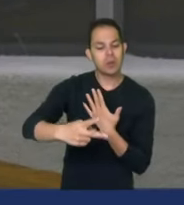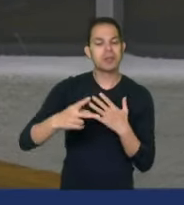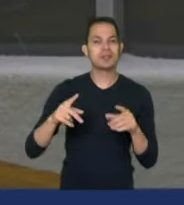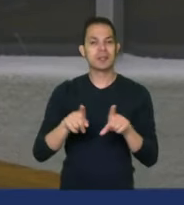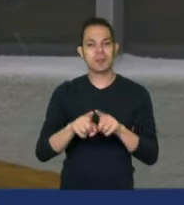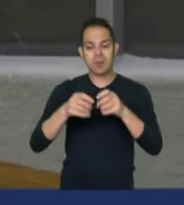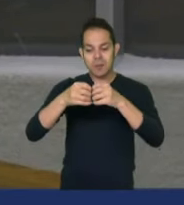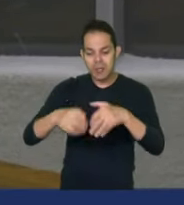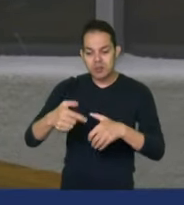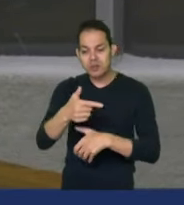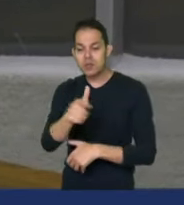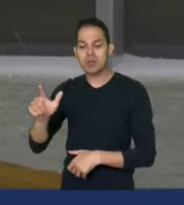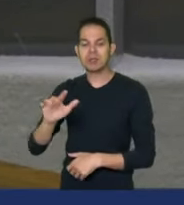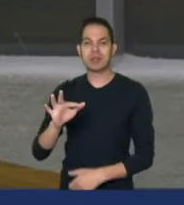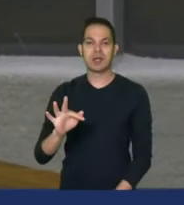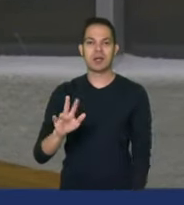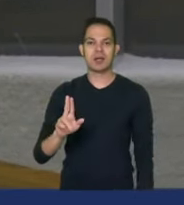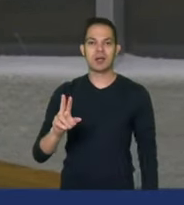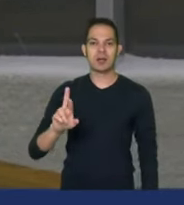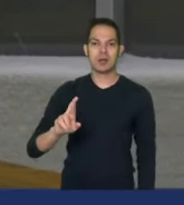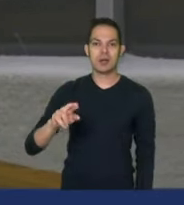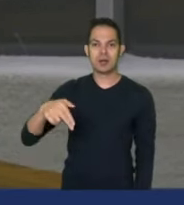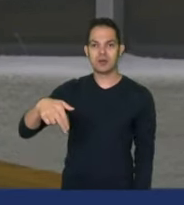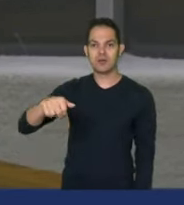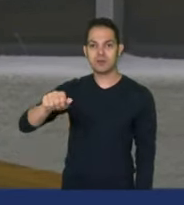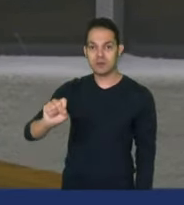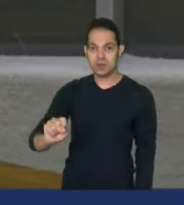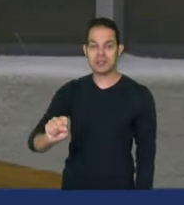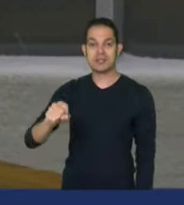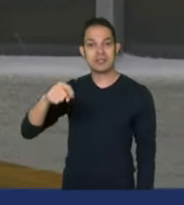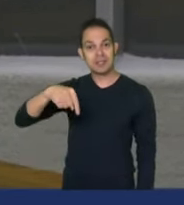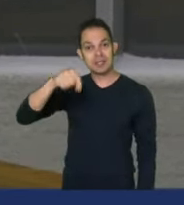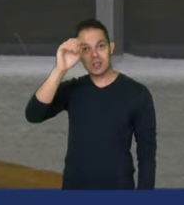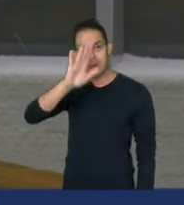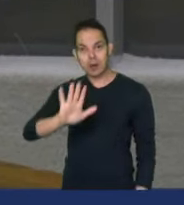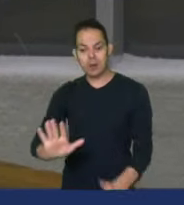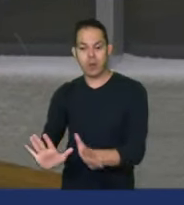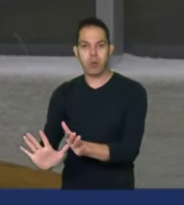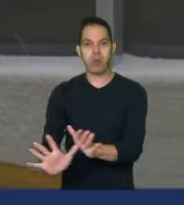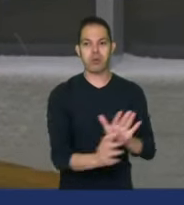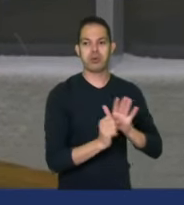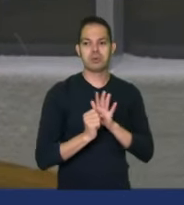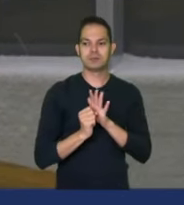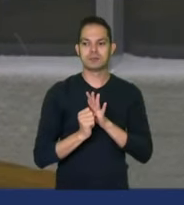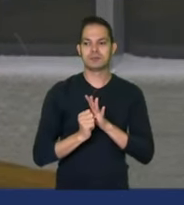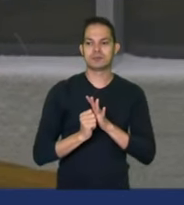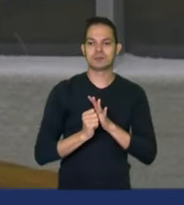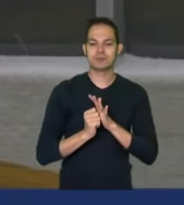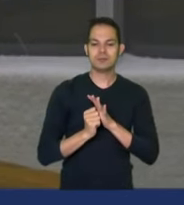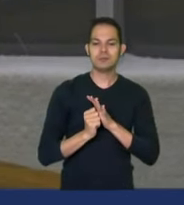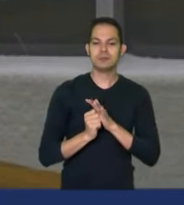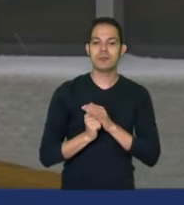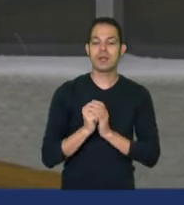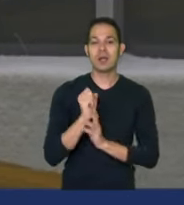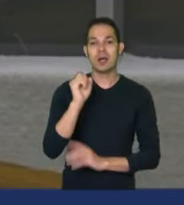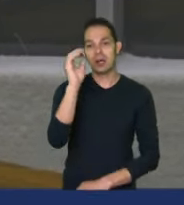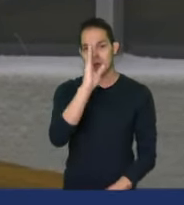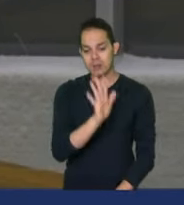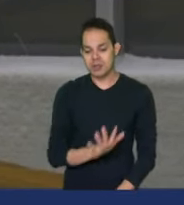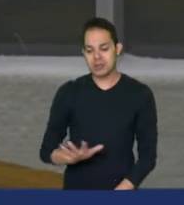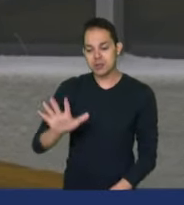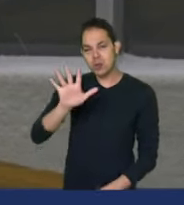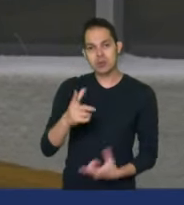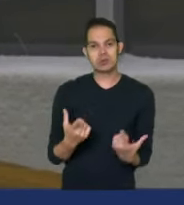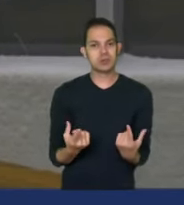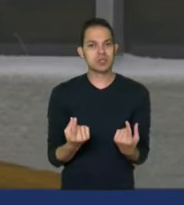prejuízo a Furnas. Quer dizer, o Estado brasileiro sendo surrupiado, o Estado brasileiro tendo seu dinheiro, o